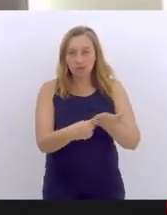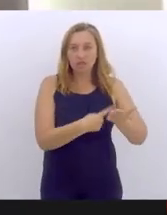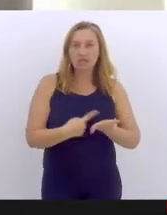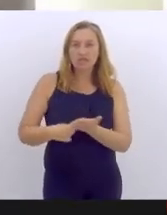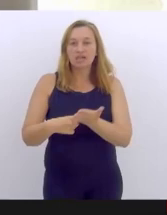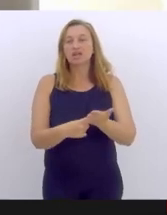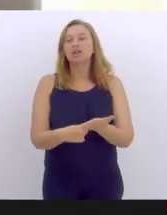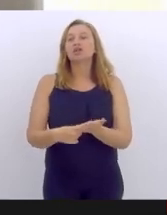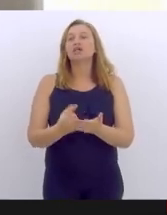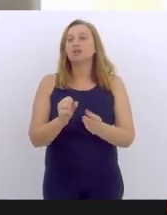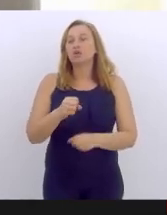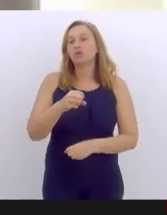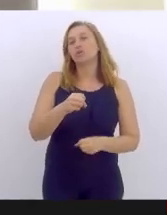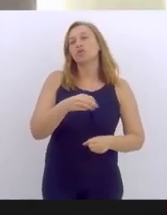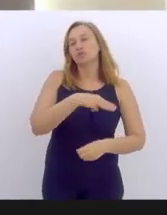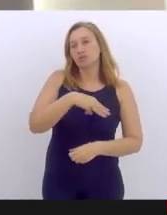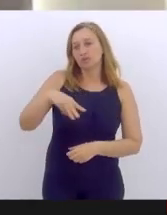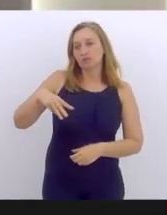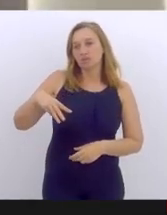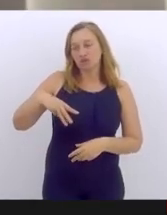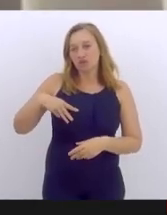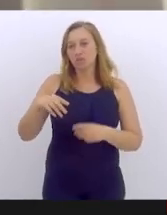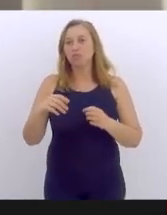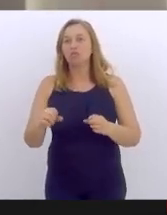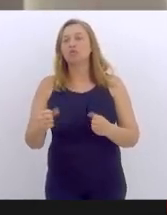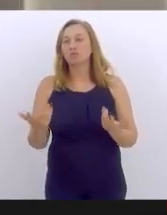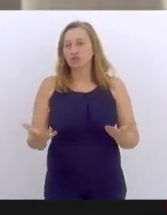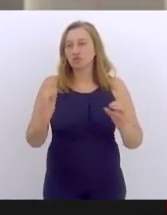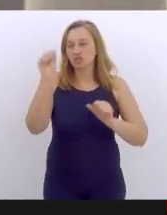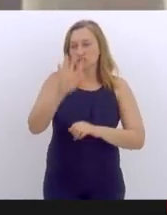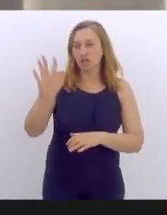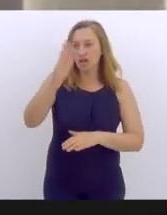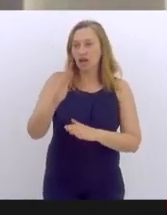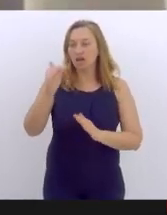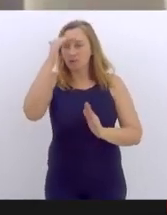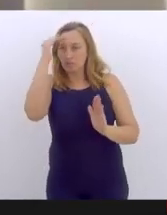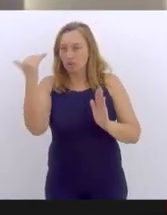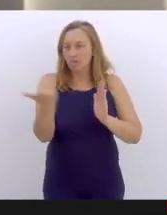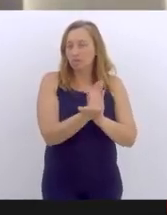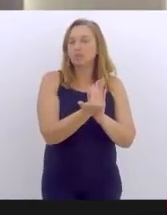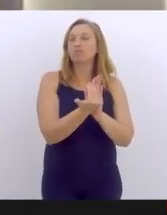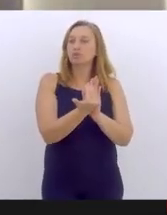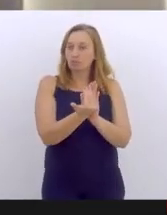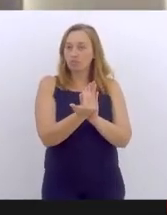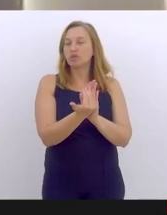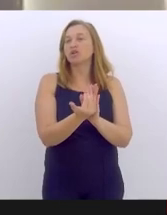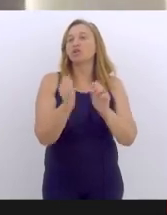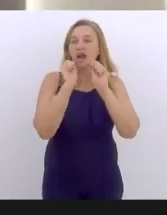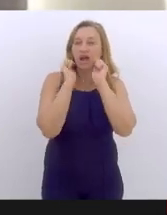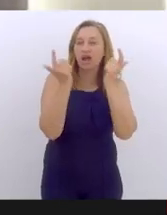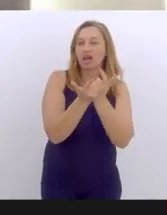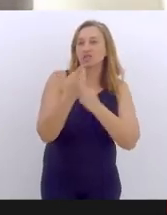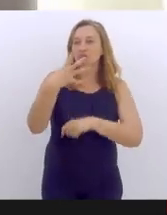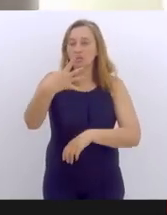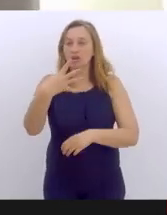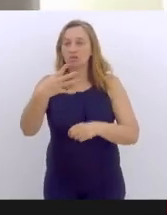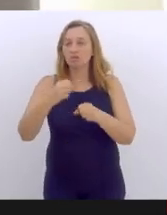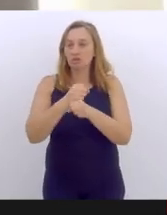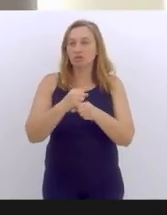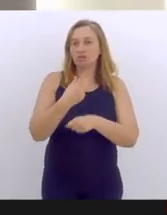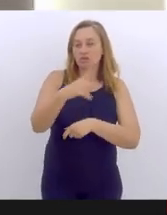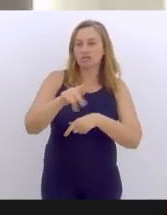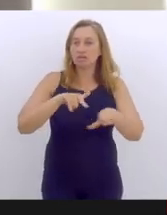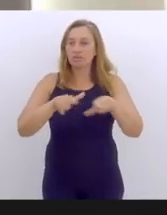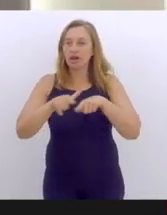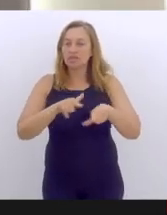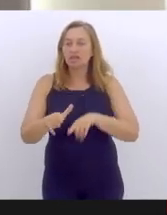o poder público no geral. Então, acho que esse foi um papel que a Alerj cumpriu durante esses 4 anos sob sua gestão,